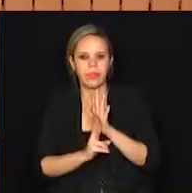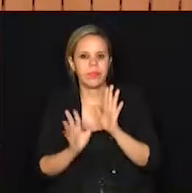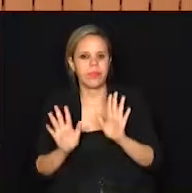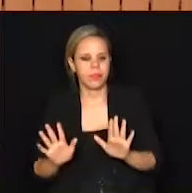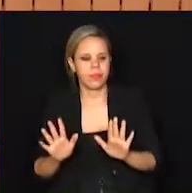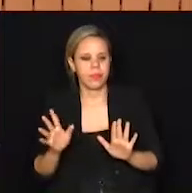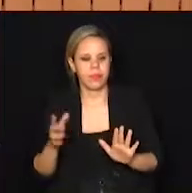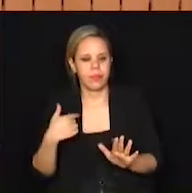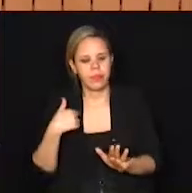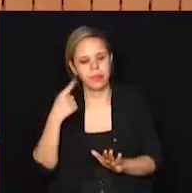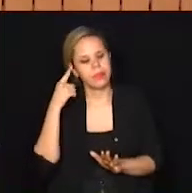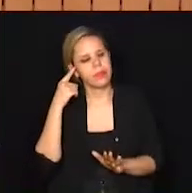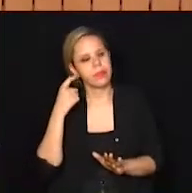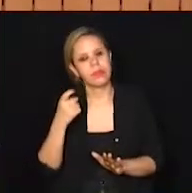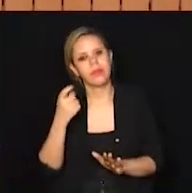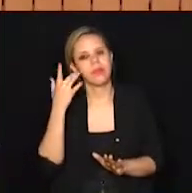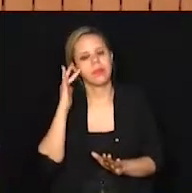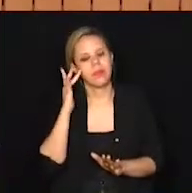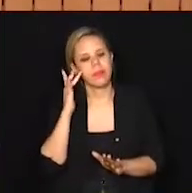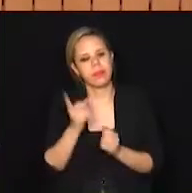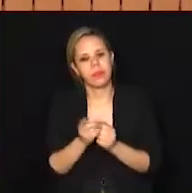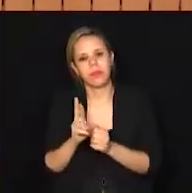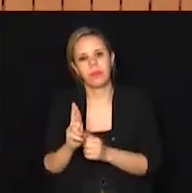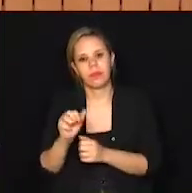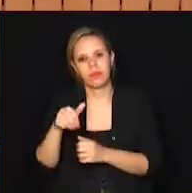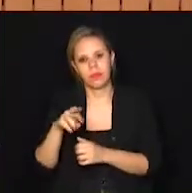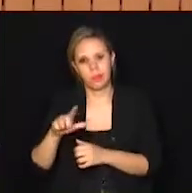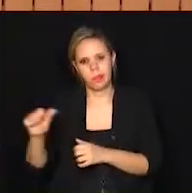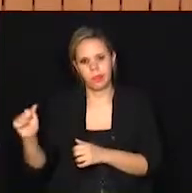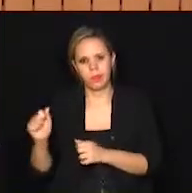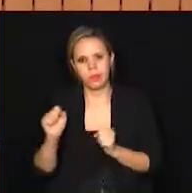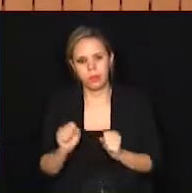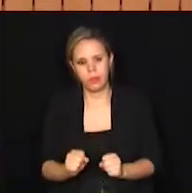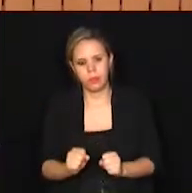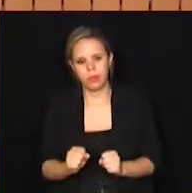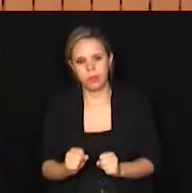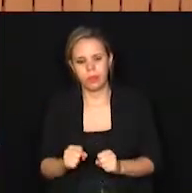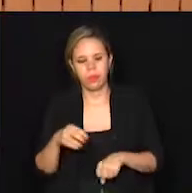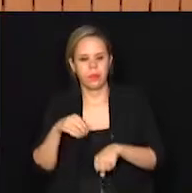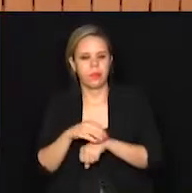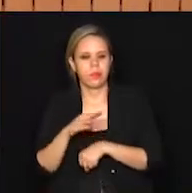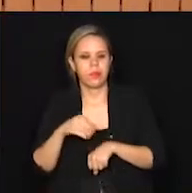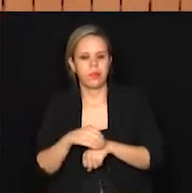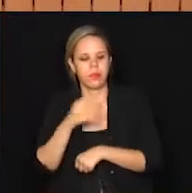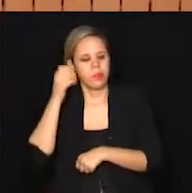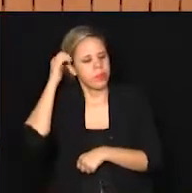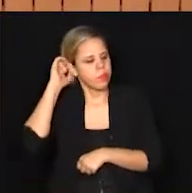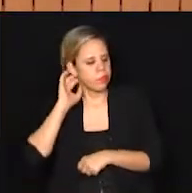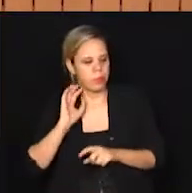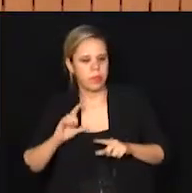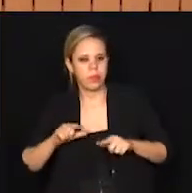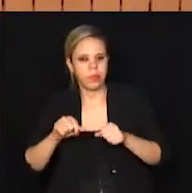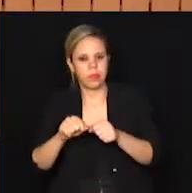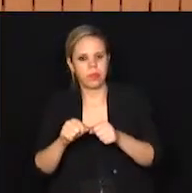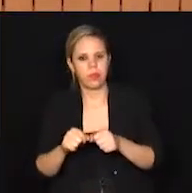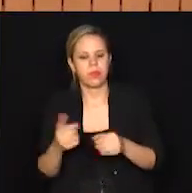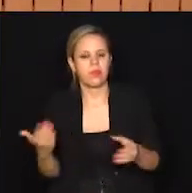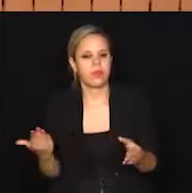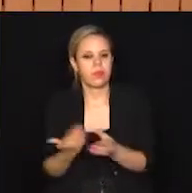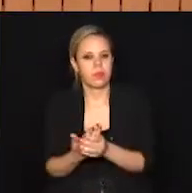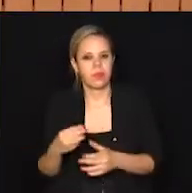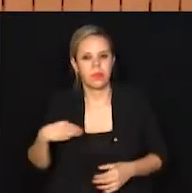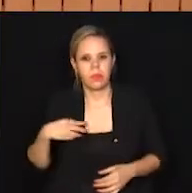que seria interessante a gente já ouvir a doutora Marcela um pouco para que ela pudesse nos trazer, né, as ações do Ministério Público do Trabalho